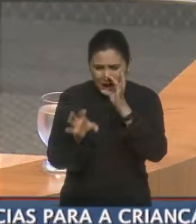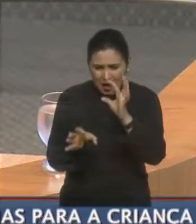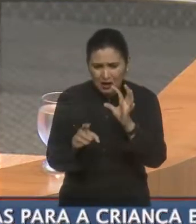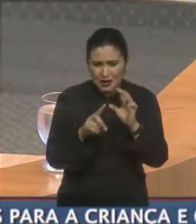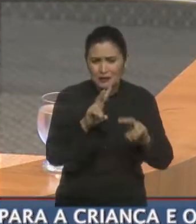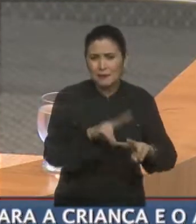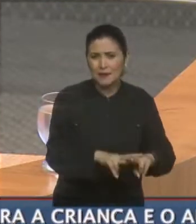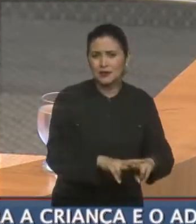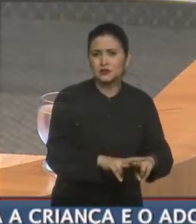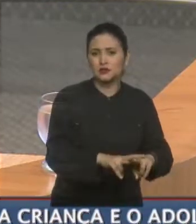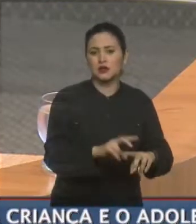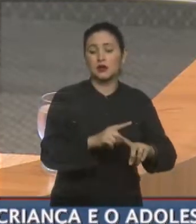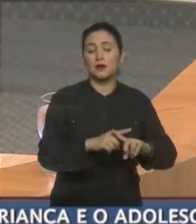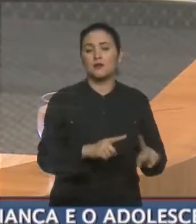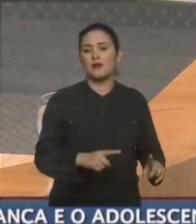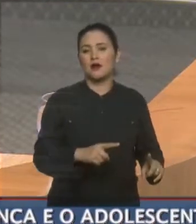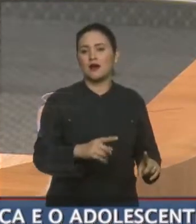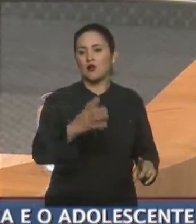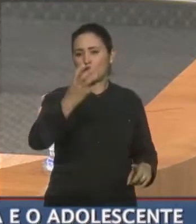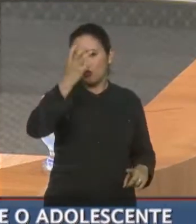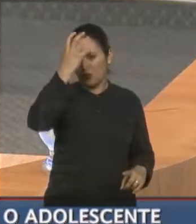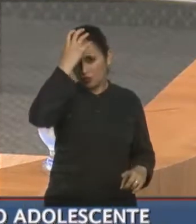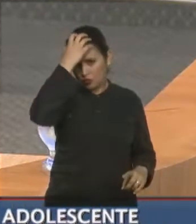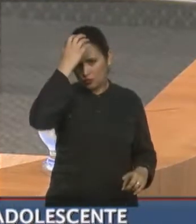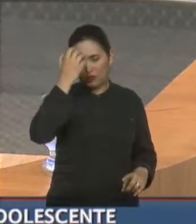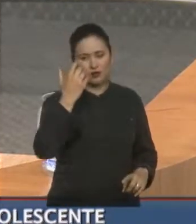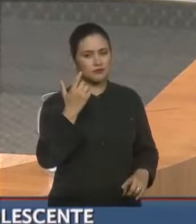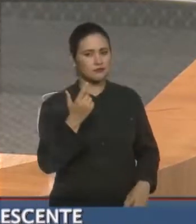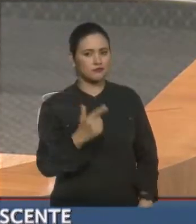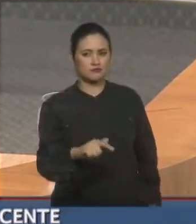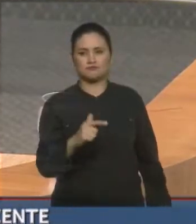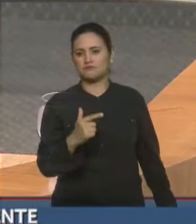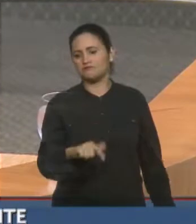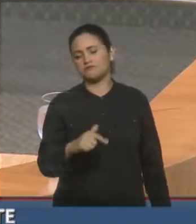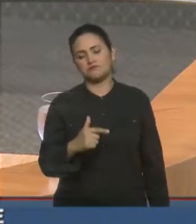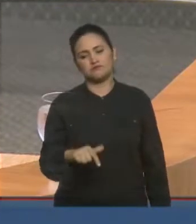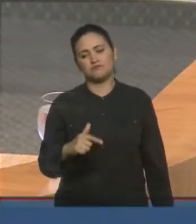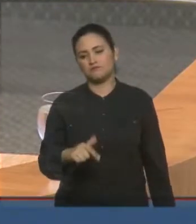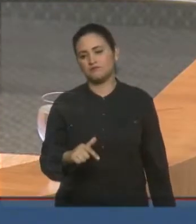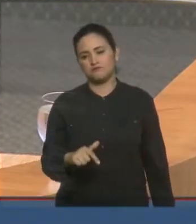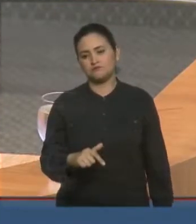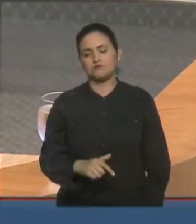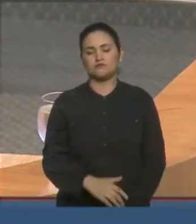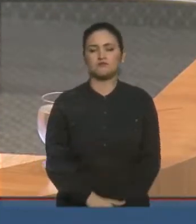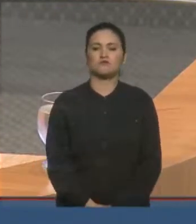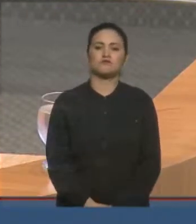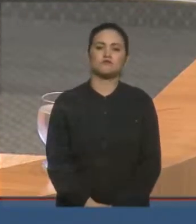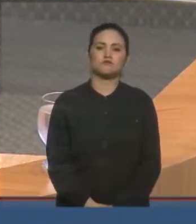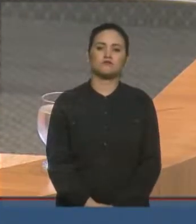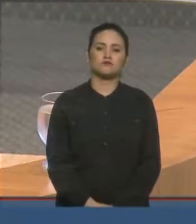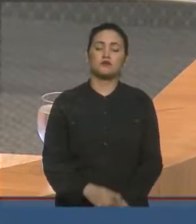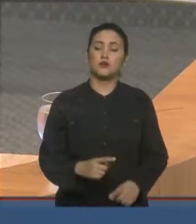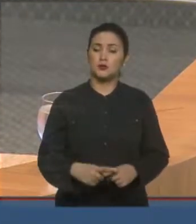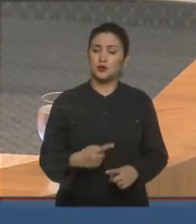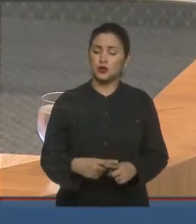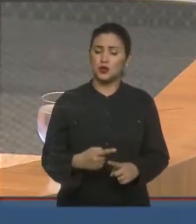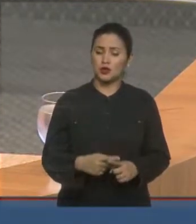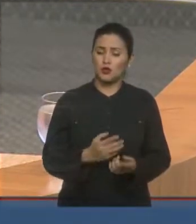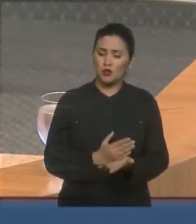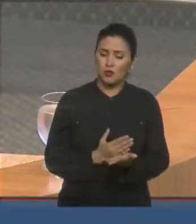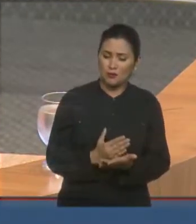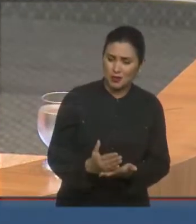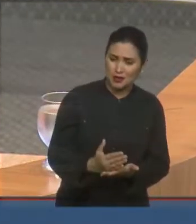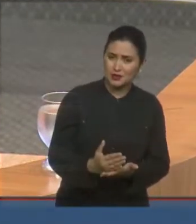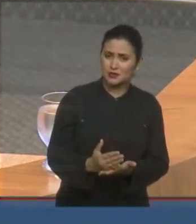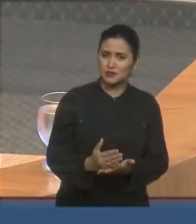cometeram, por conta de uma visão preconceituosa que norteou o início das investigações. Esses dados são importantes,